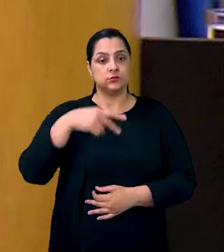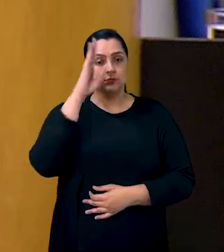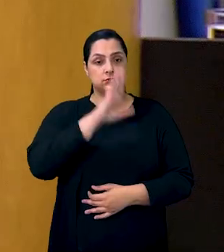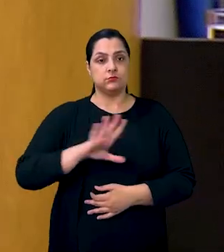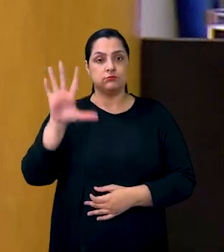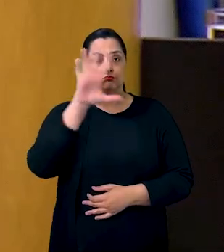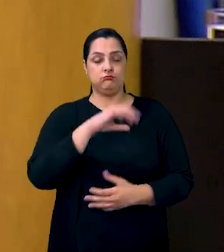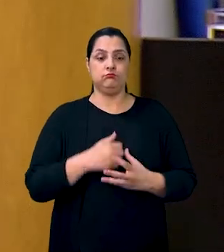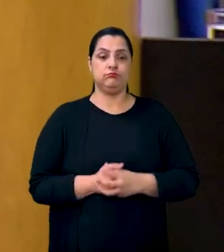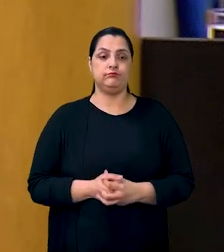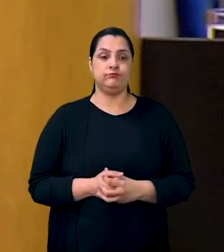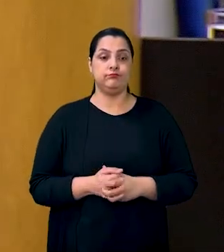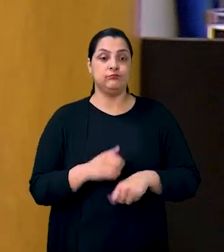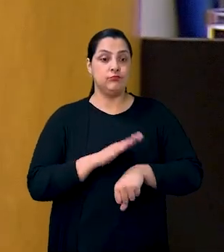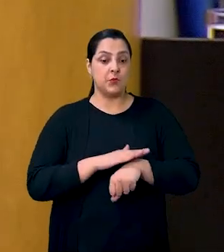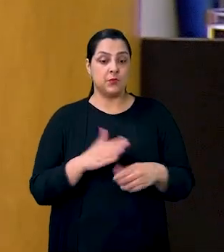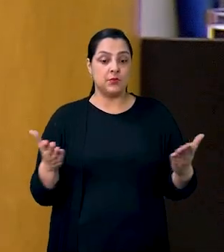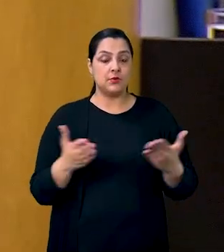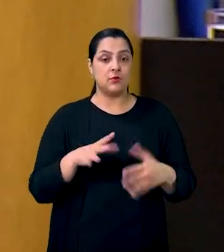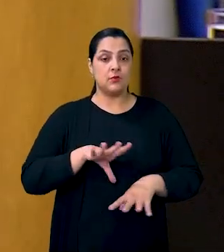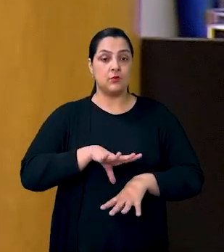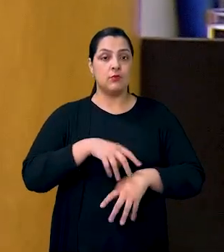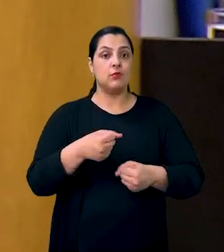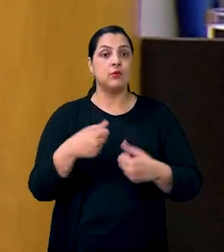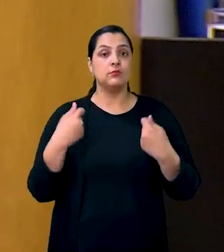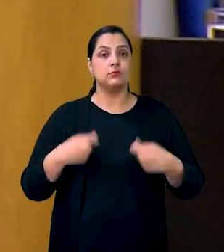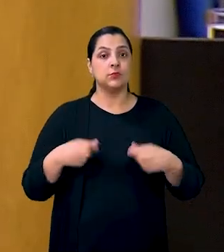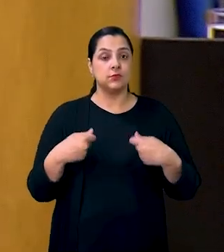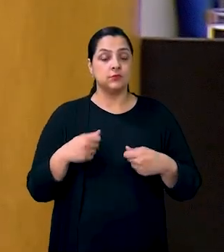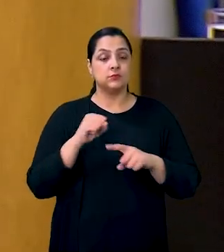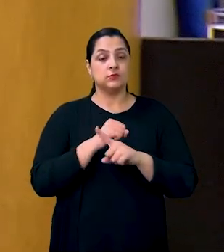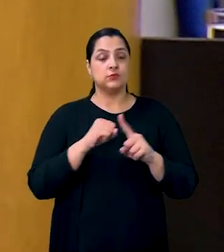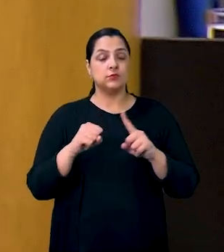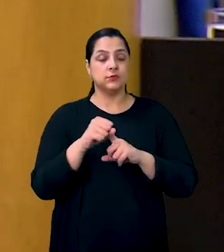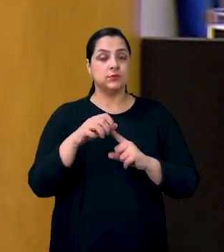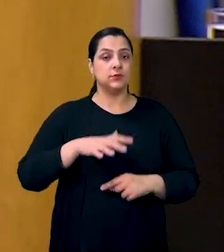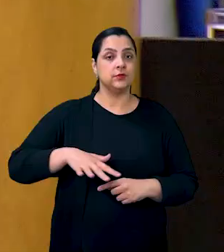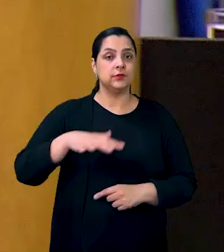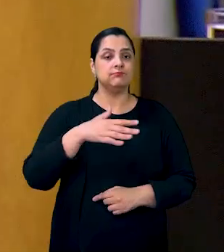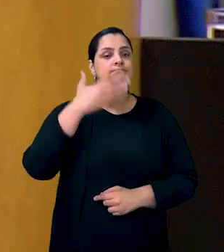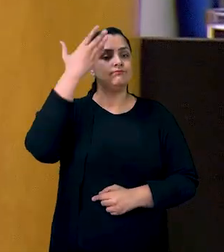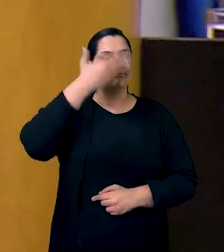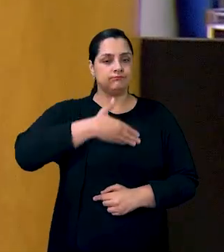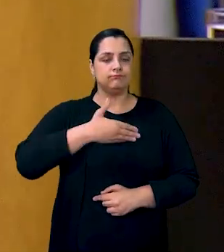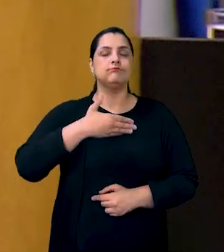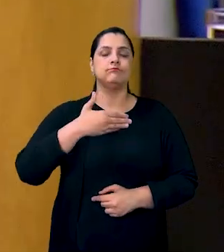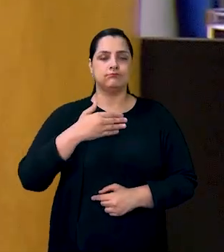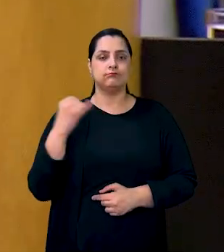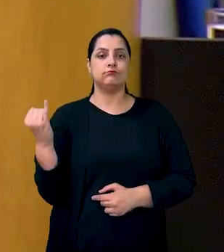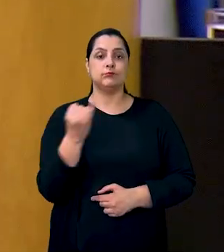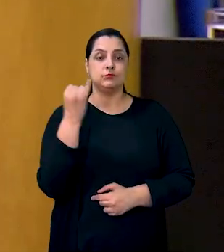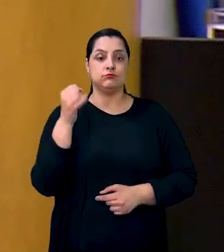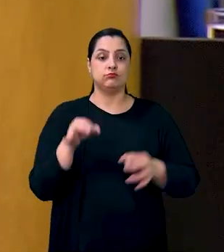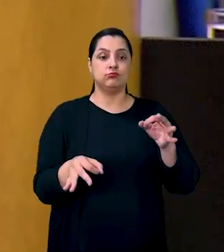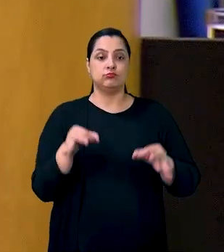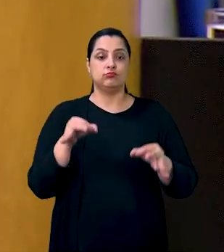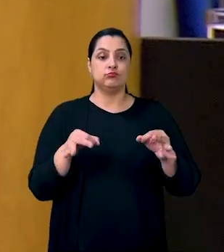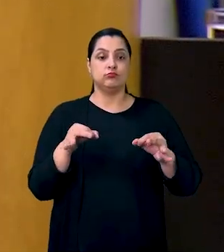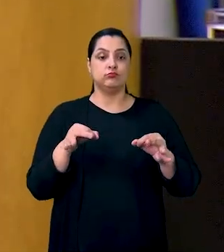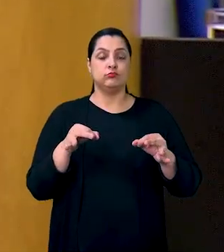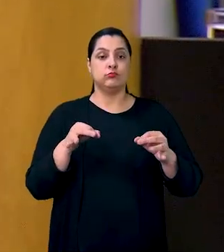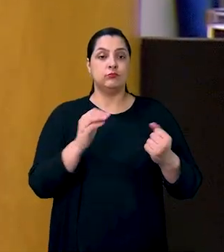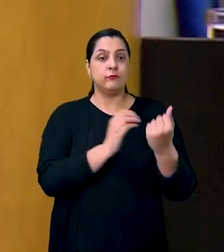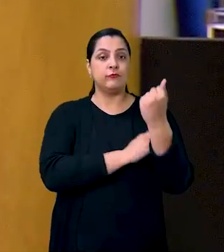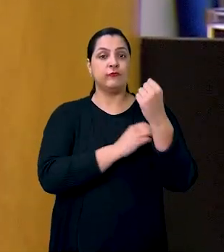país. Este tempo exige de nós a coragem e a ousadia para que a sociedade reconheça a importância de um